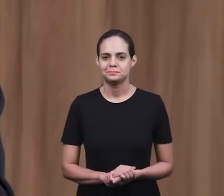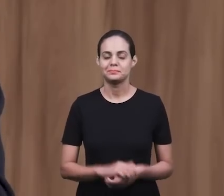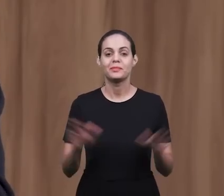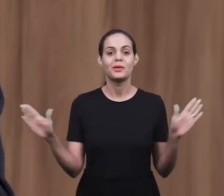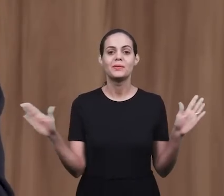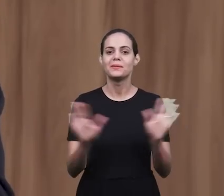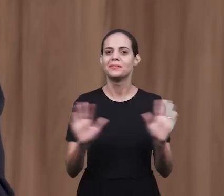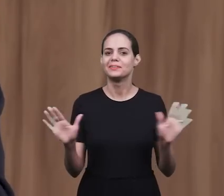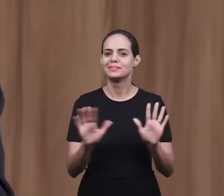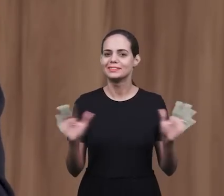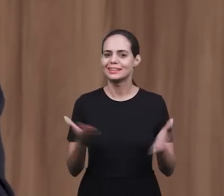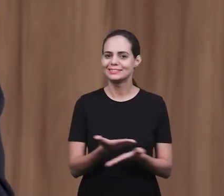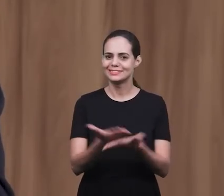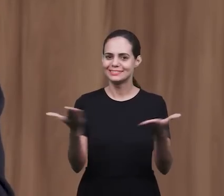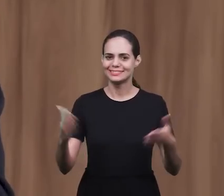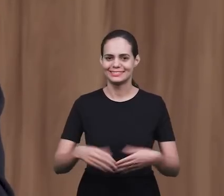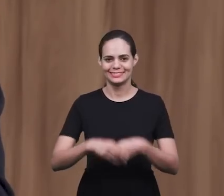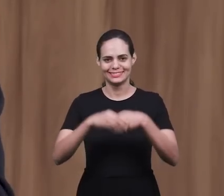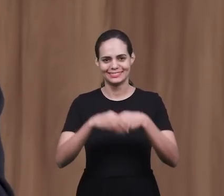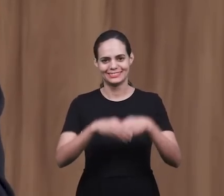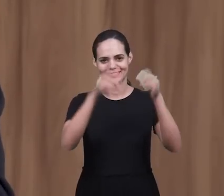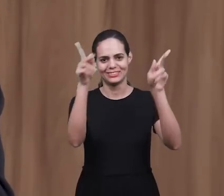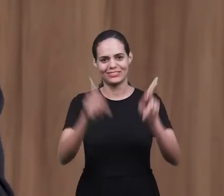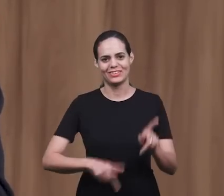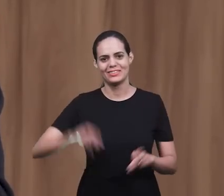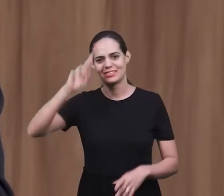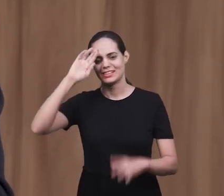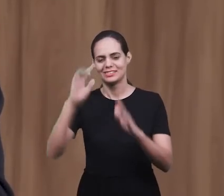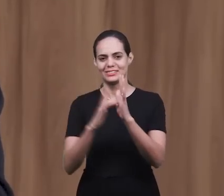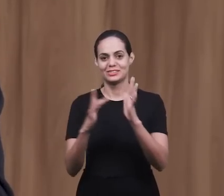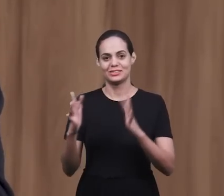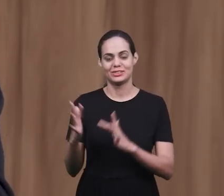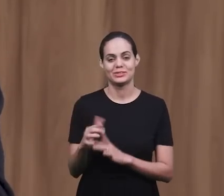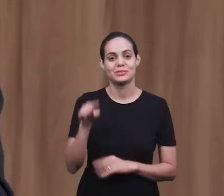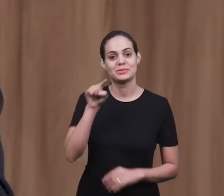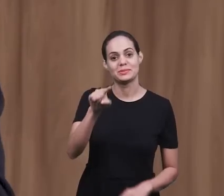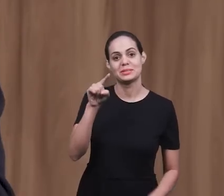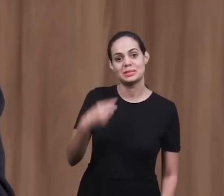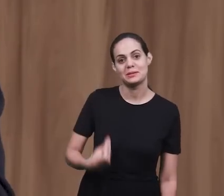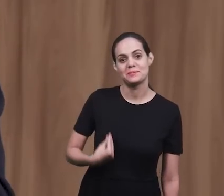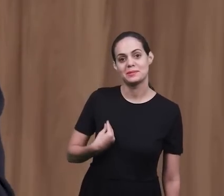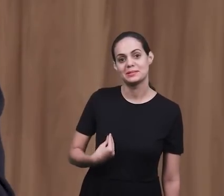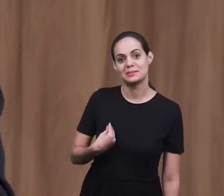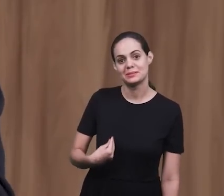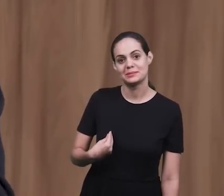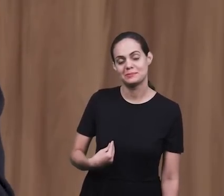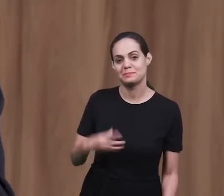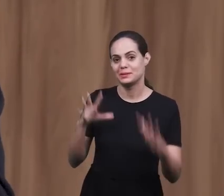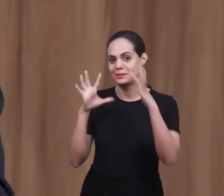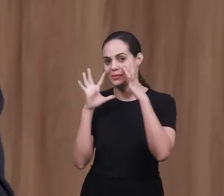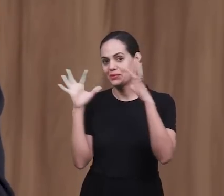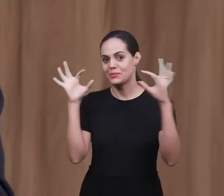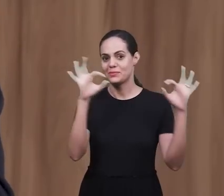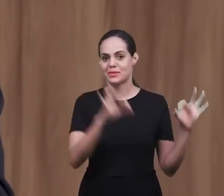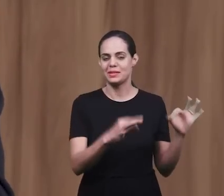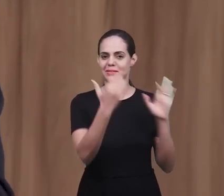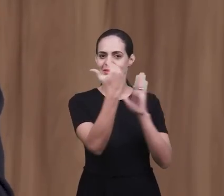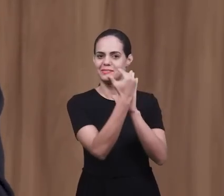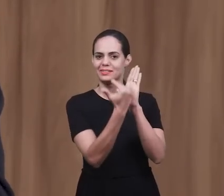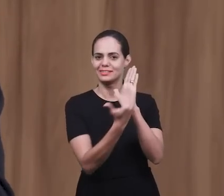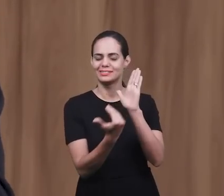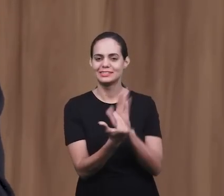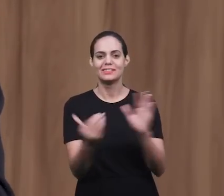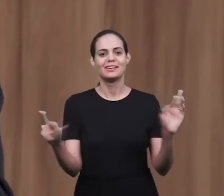Olá, eu saúdo todos com a paz do Senhor, a você que está participando conosco hoje de mais esta programação